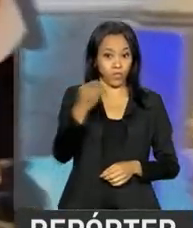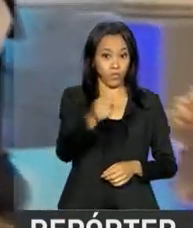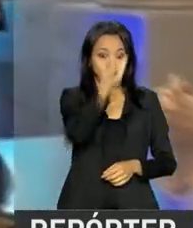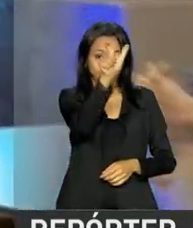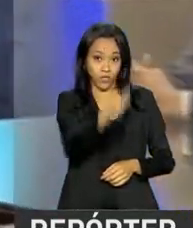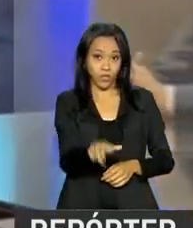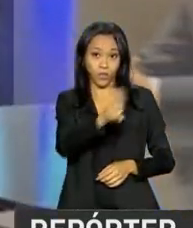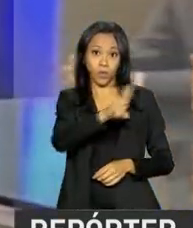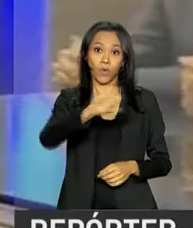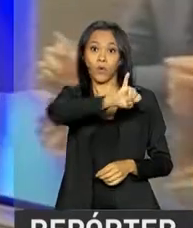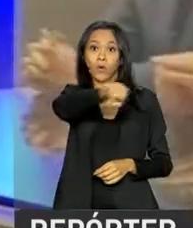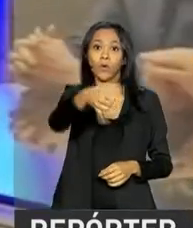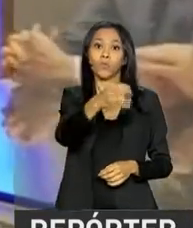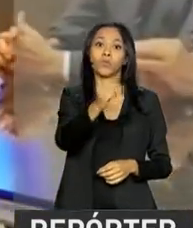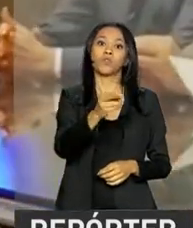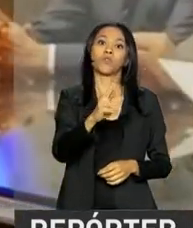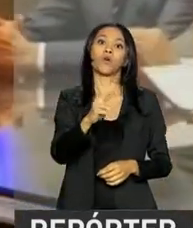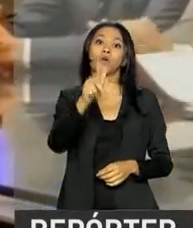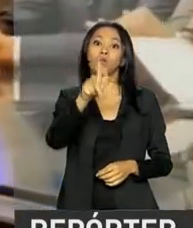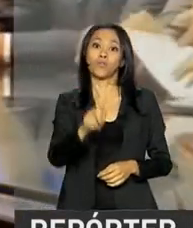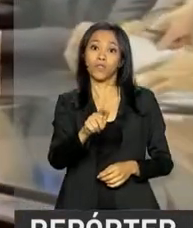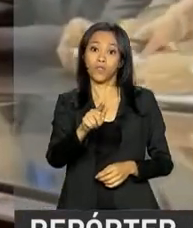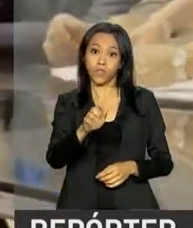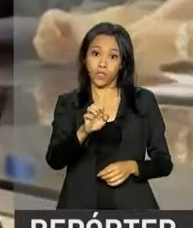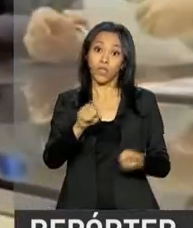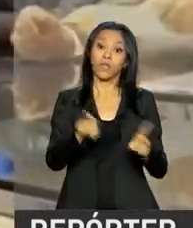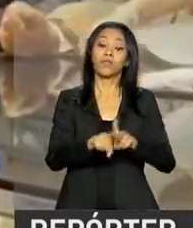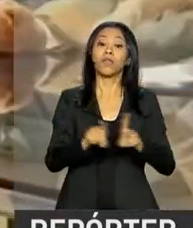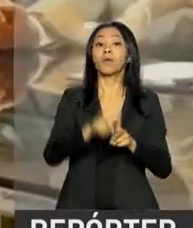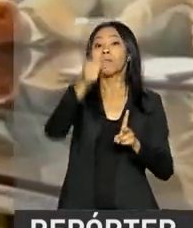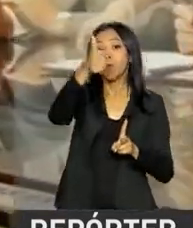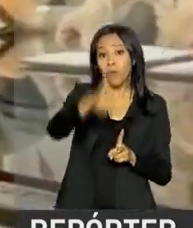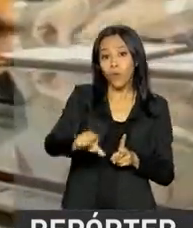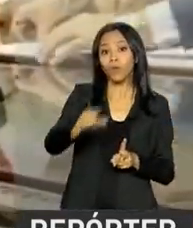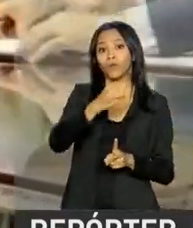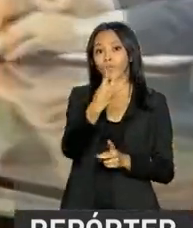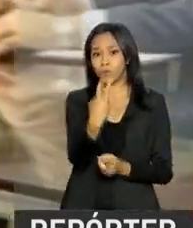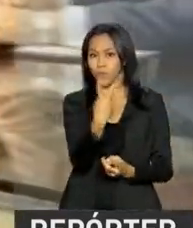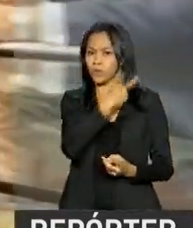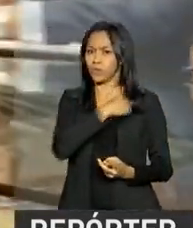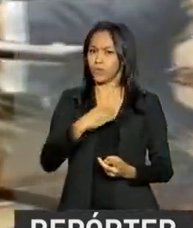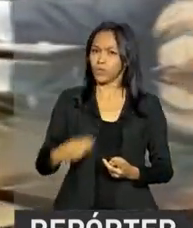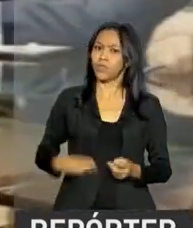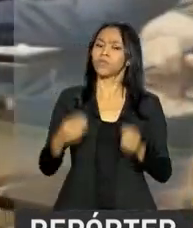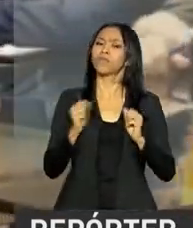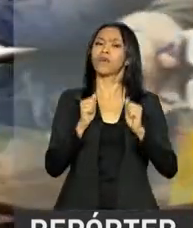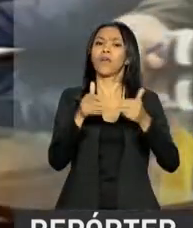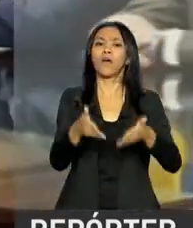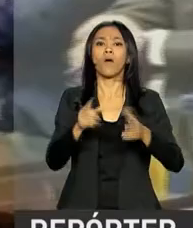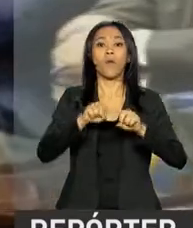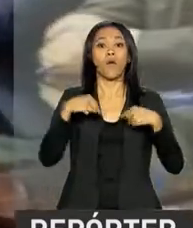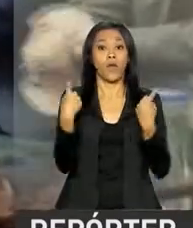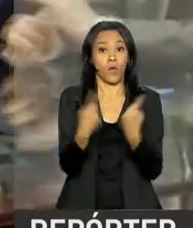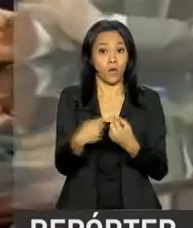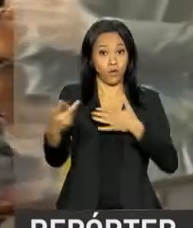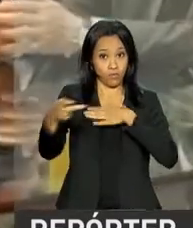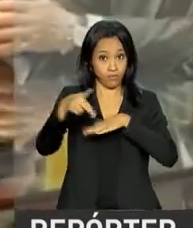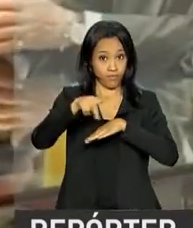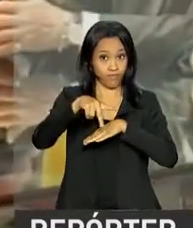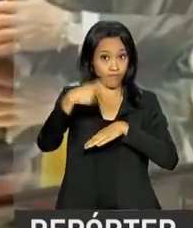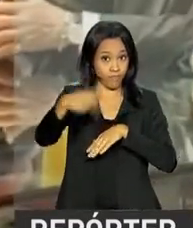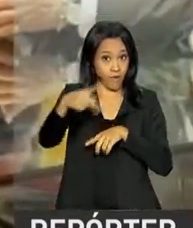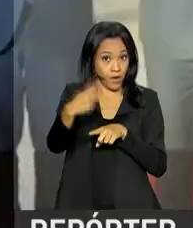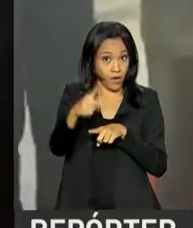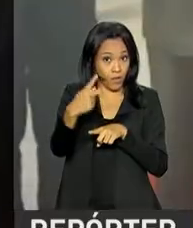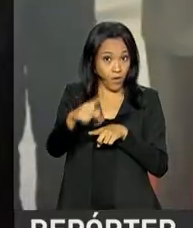Indústria, Comércio Exterior e Serviços, e Aloysio Nunes, das Relações Exteriores, se reuniram hoje em Assunção, no Paraguai, com ministros dos